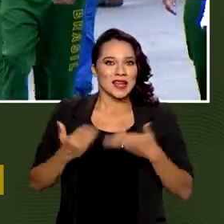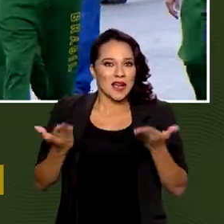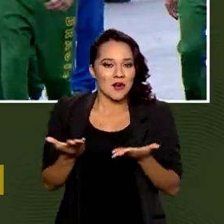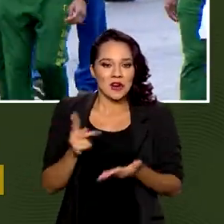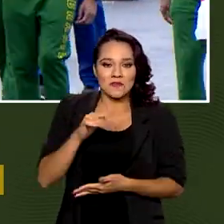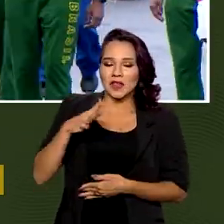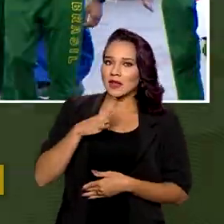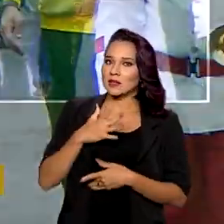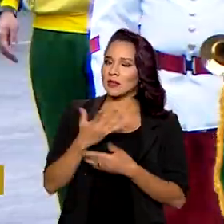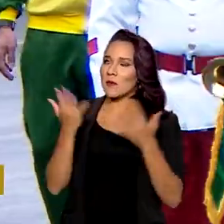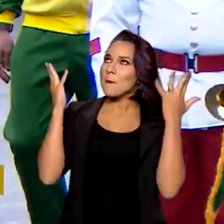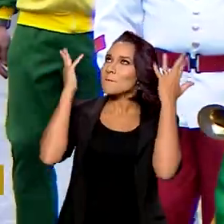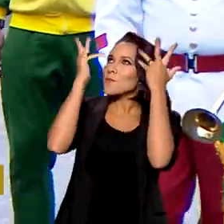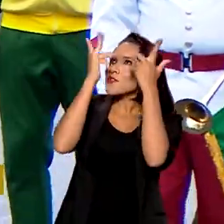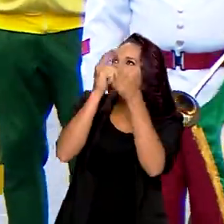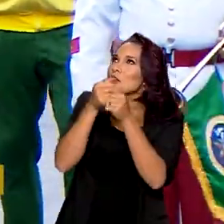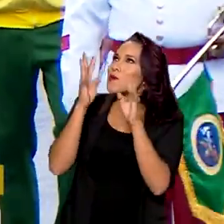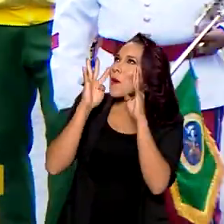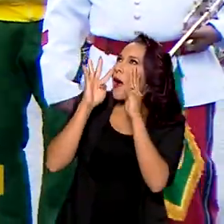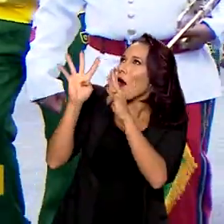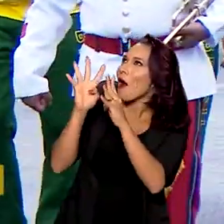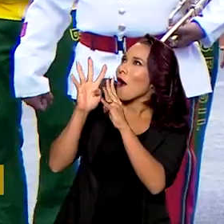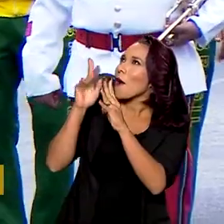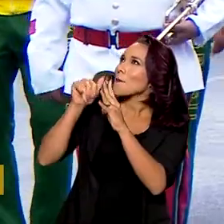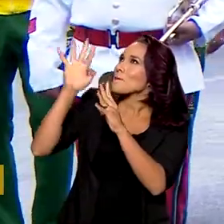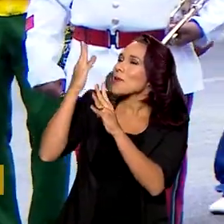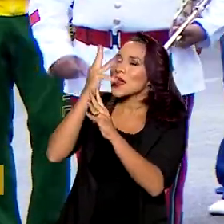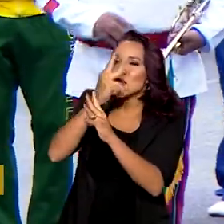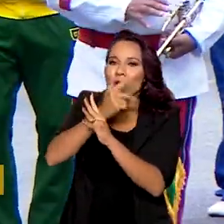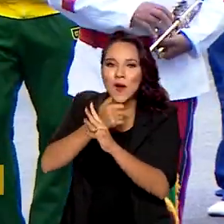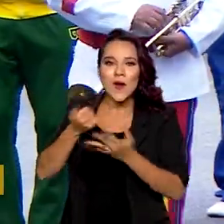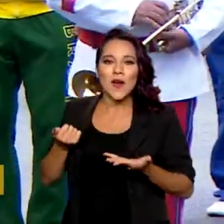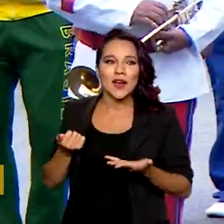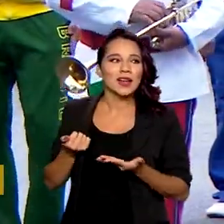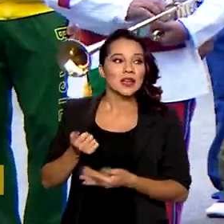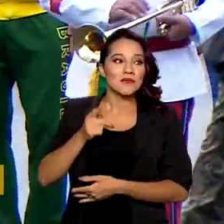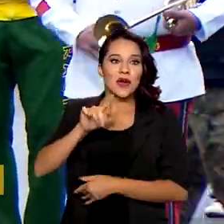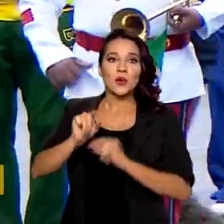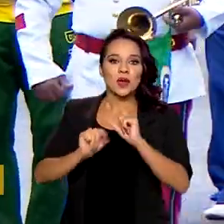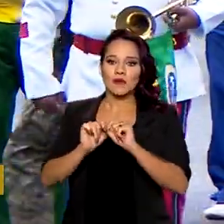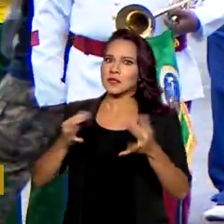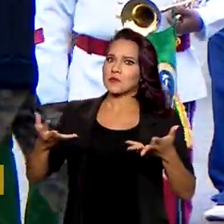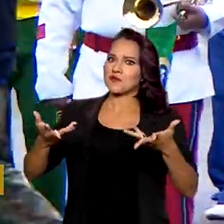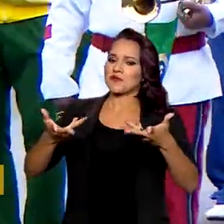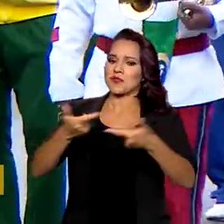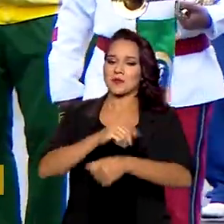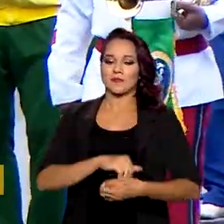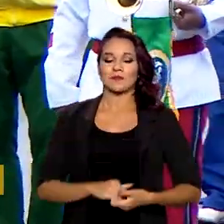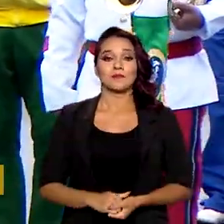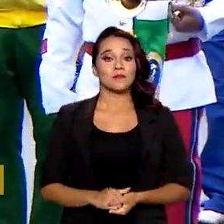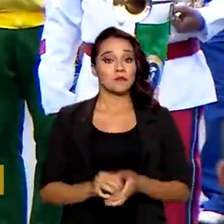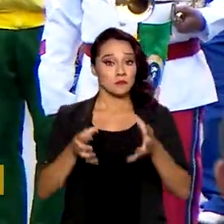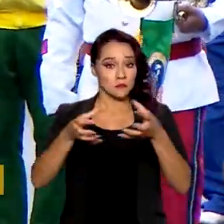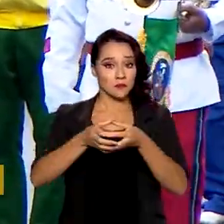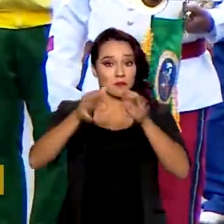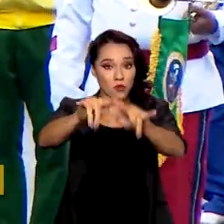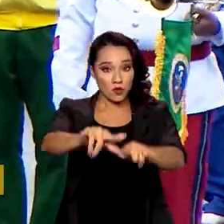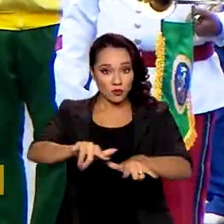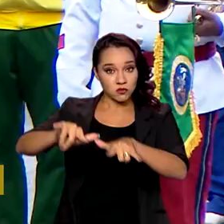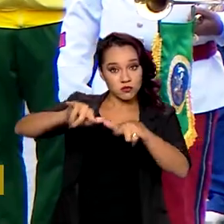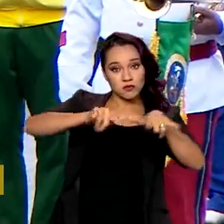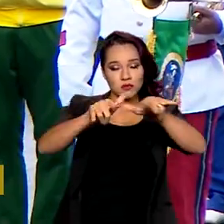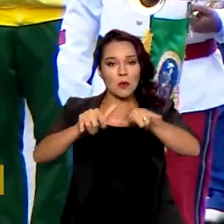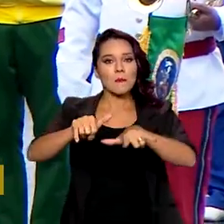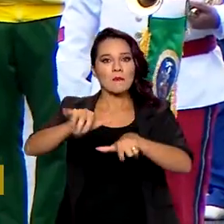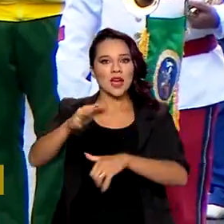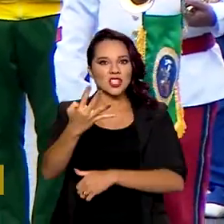uma estética para as apresentações, né, de uma maneira que vai realmente abrilhantar demais. E a Esquadrilha da Fumaça, ela já fez